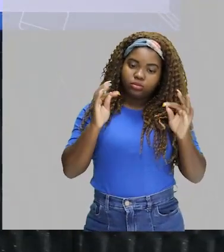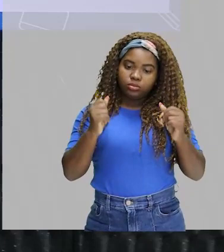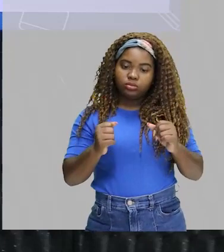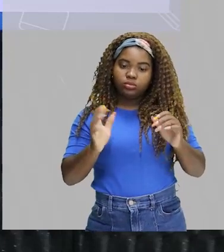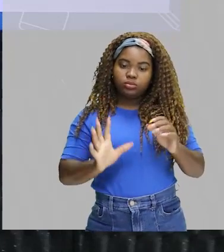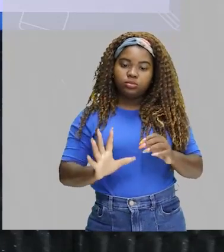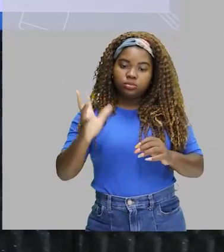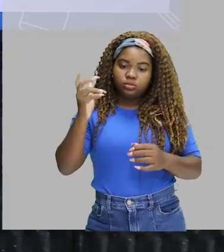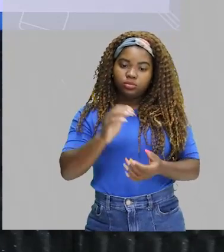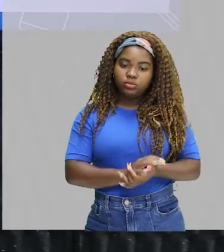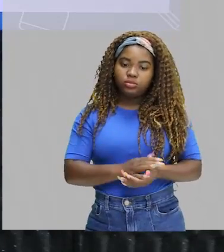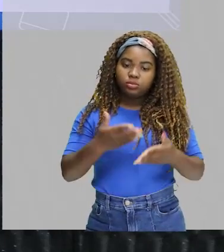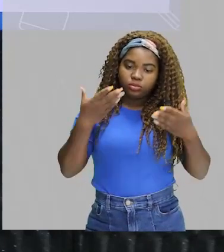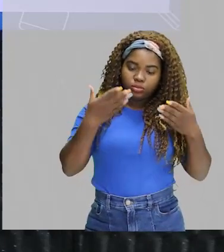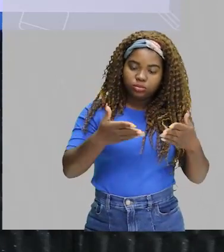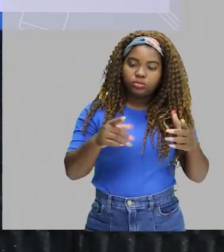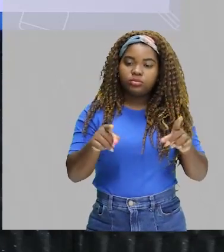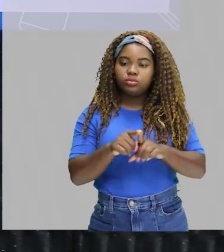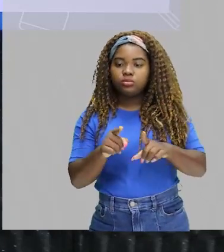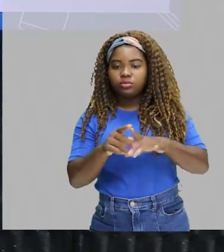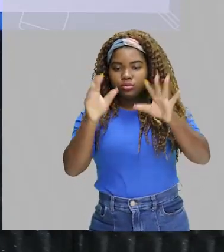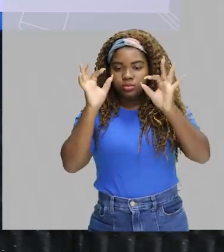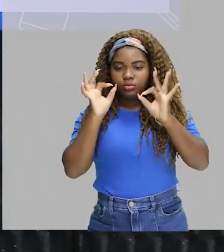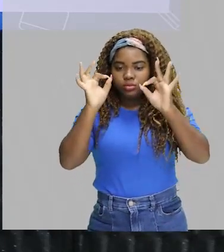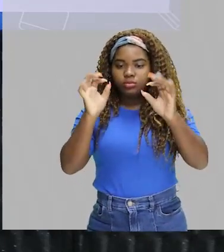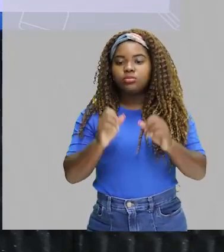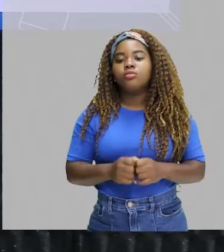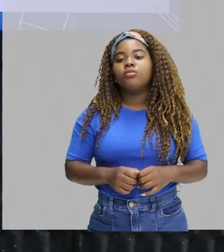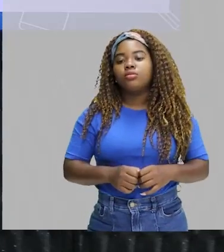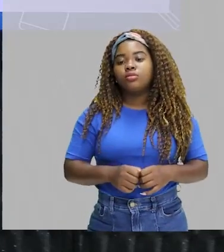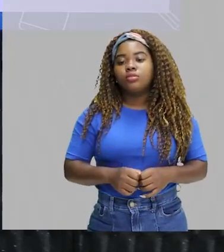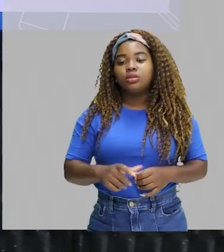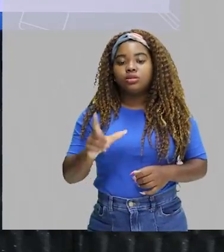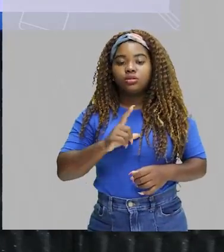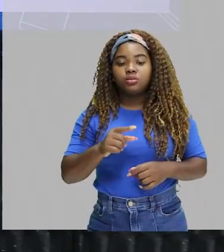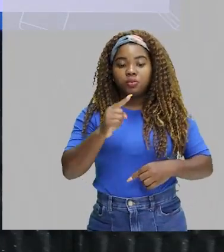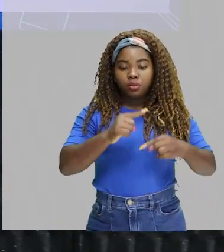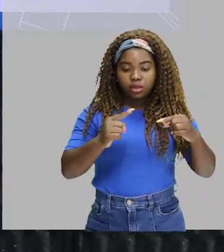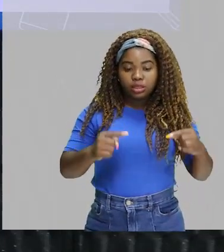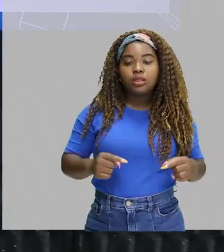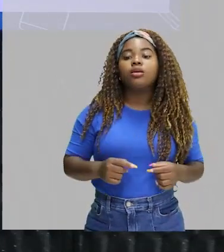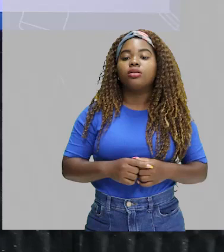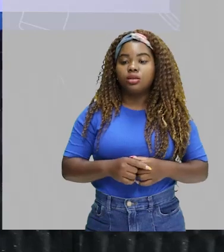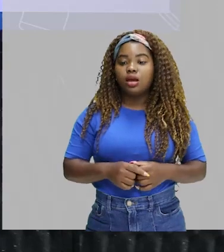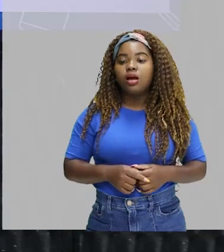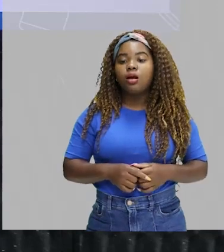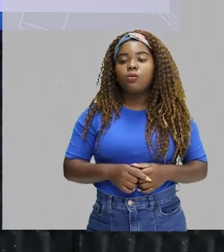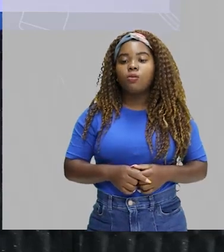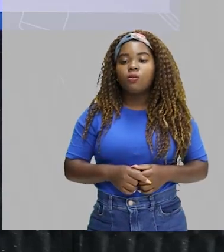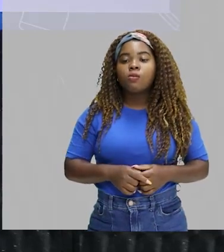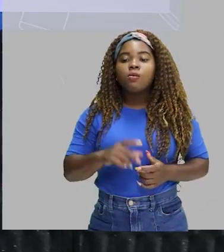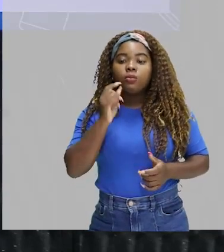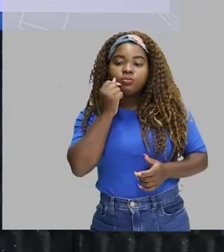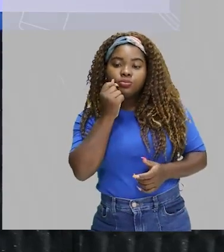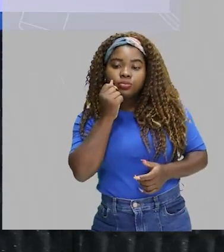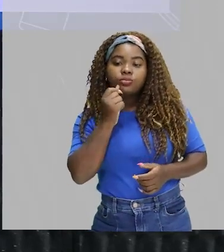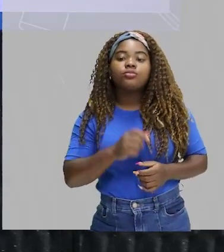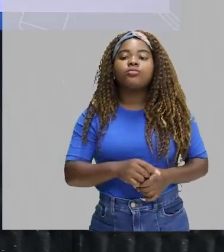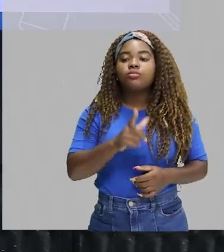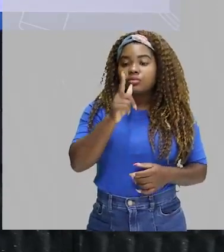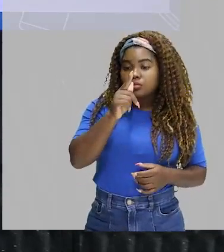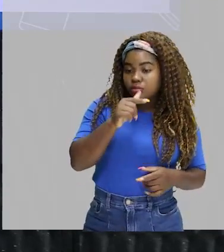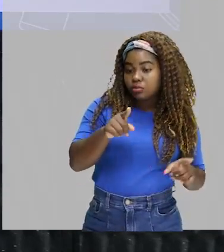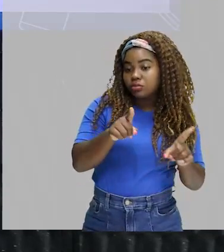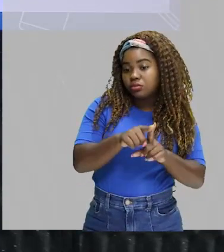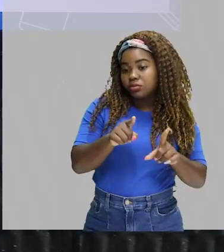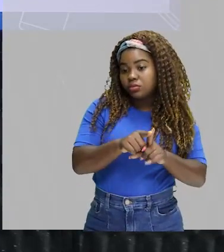você precisa de foco, concentração. Então pegue aí todo o teu material, coloque bem pertinho aí, diz para a mamãe trazer uma aguinha aí também.